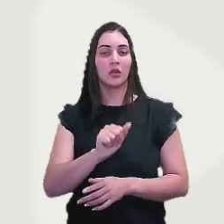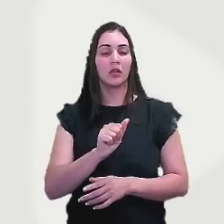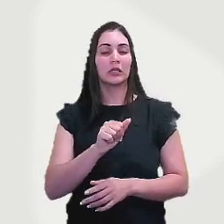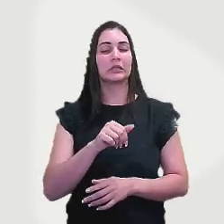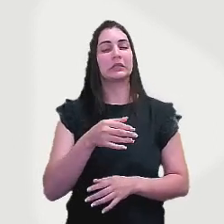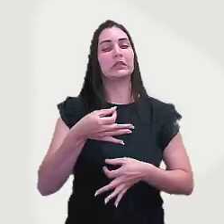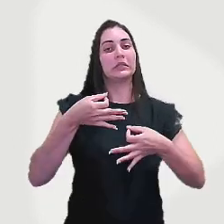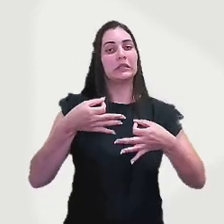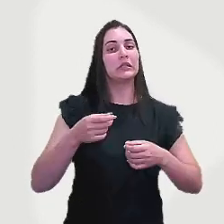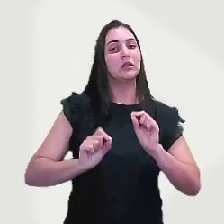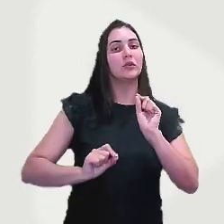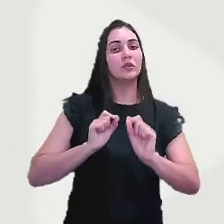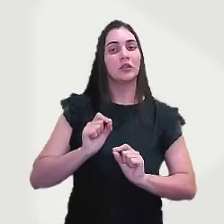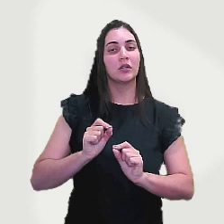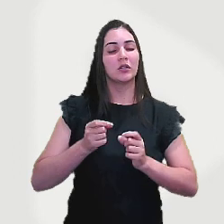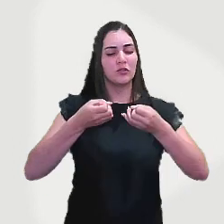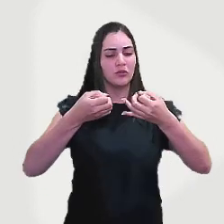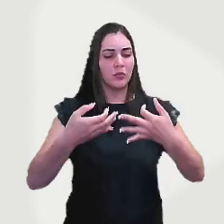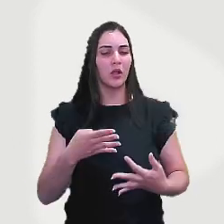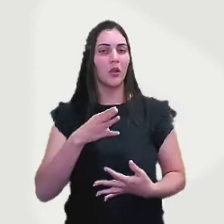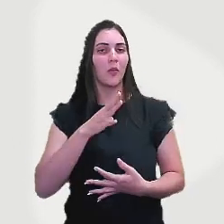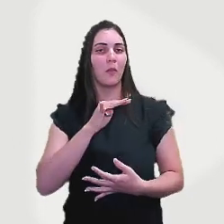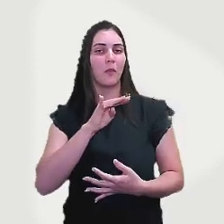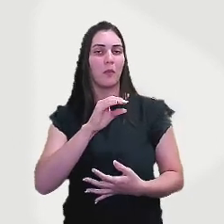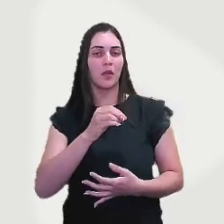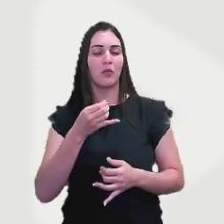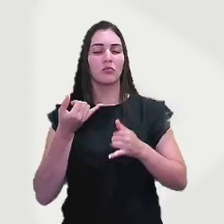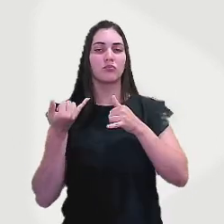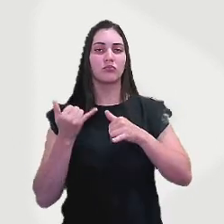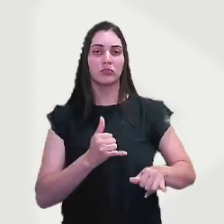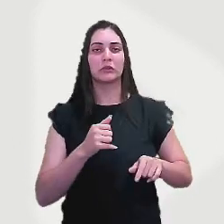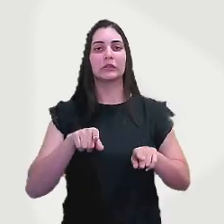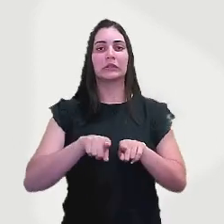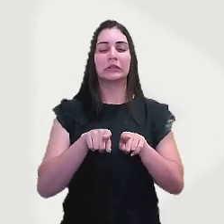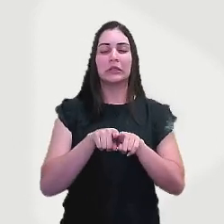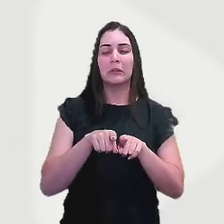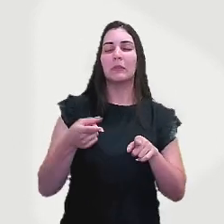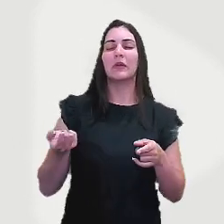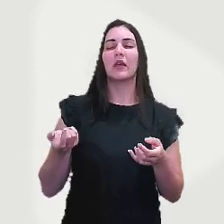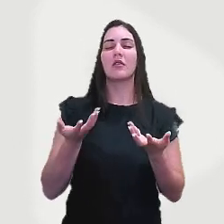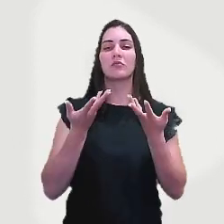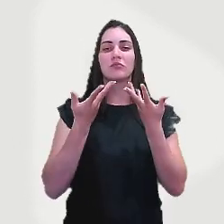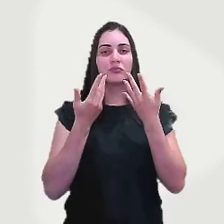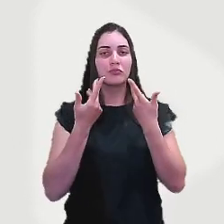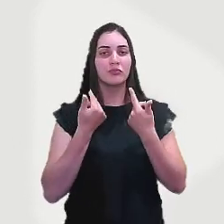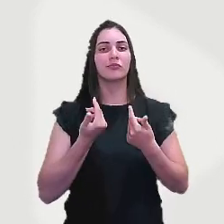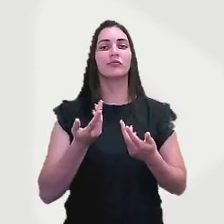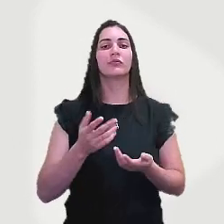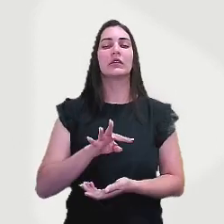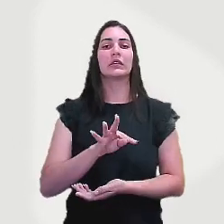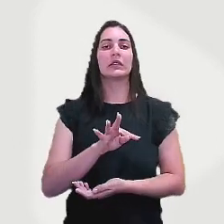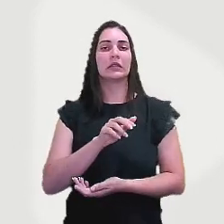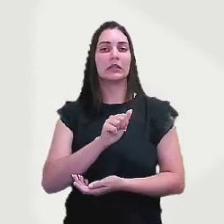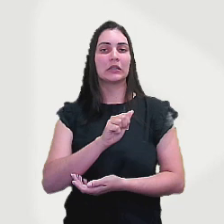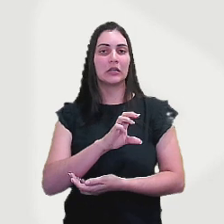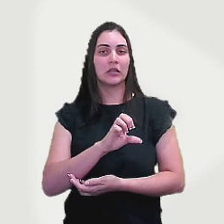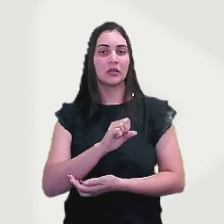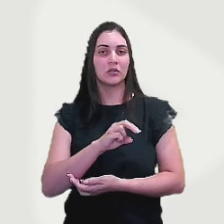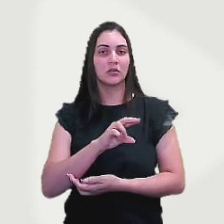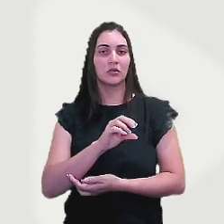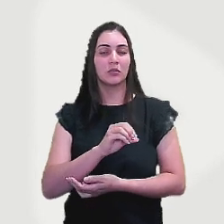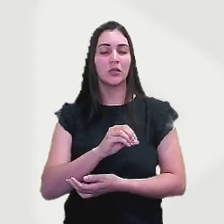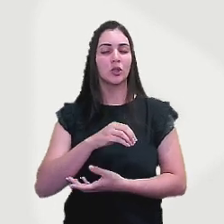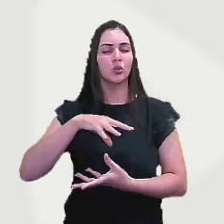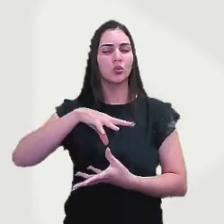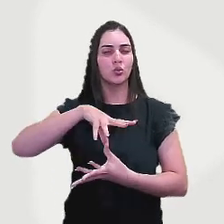certa forma, a gente está falando aqui de biotecnologia, a gente está falando de zoologia, a gente está falando de muitas outras áreas de taxonomia, está tudo junto